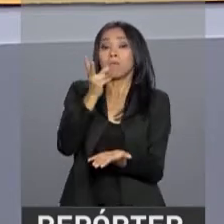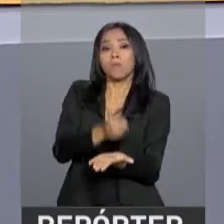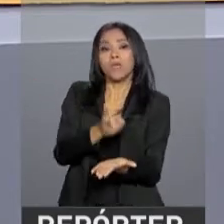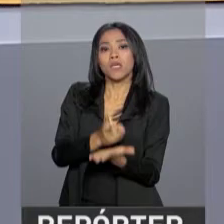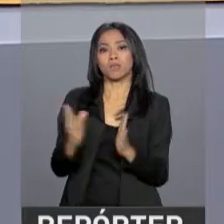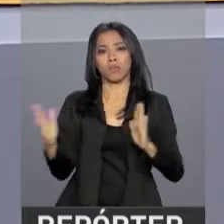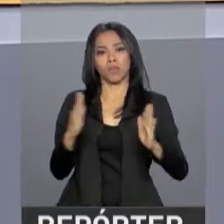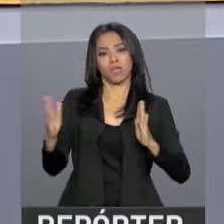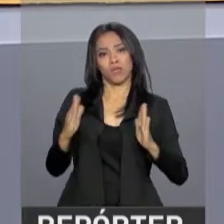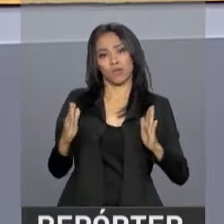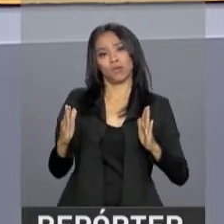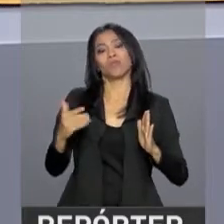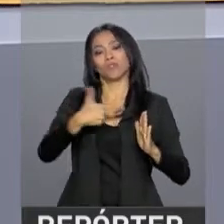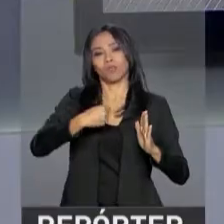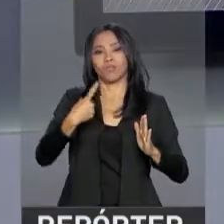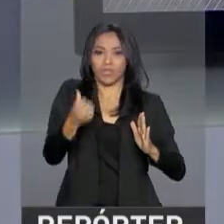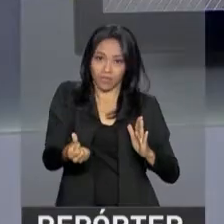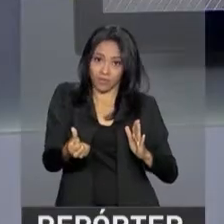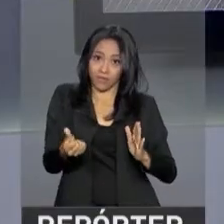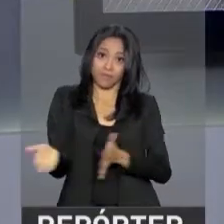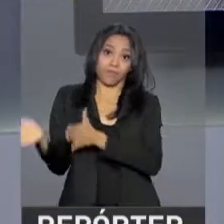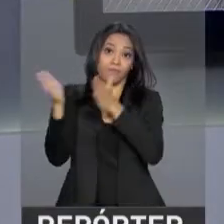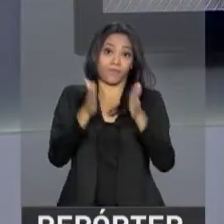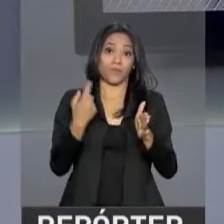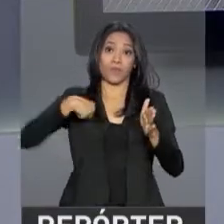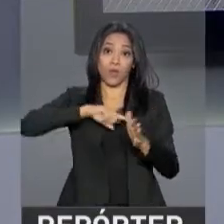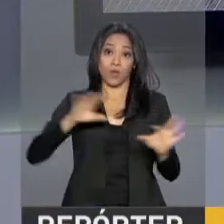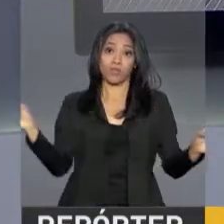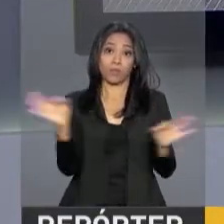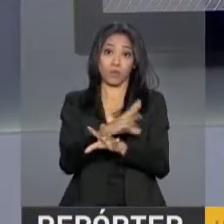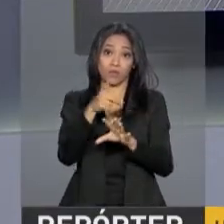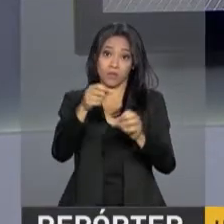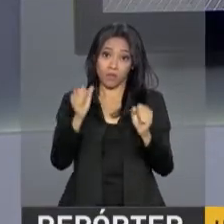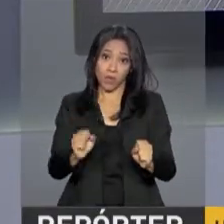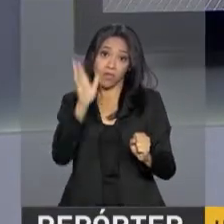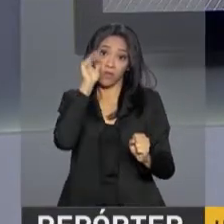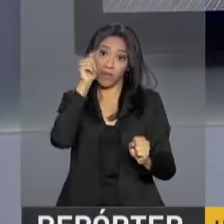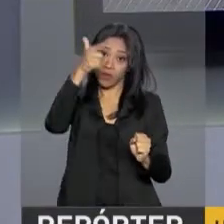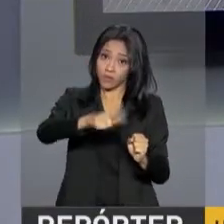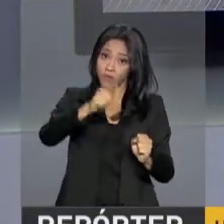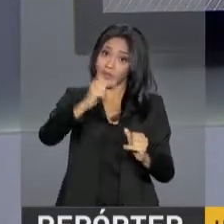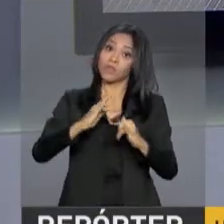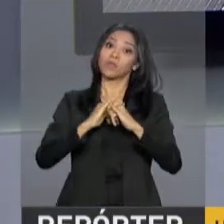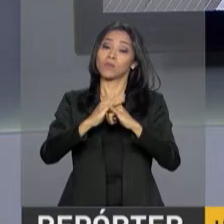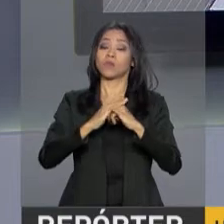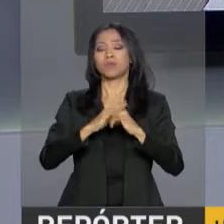período de 2016. Bem, nós ficamos por aqui, mas você pode rever as reportagens no